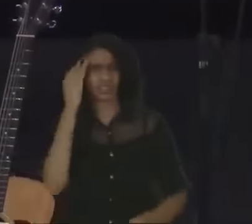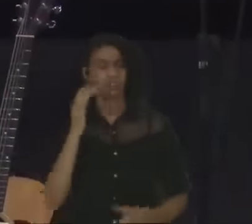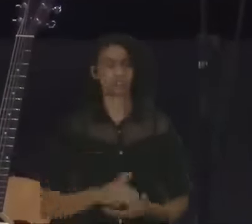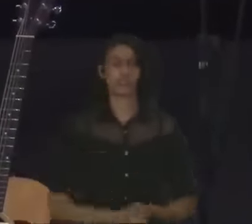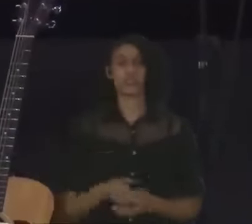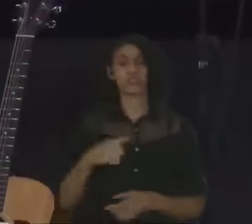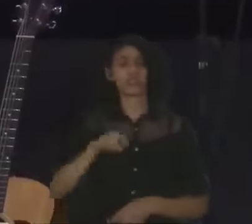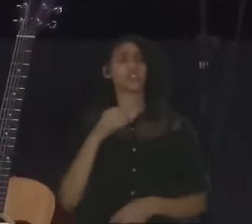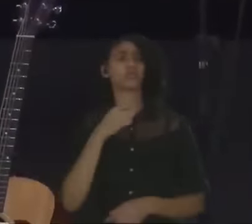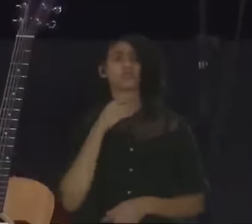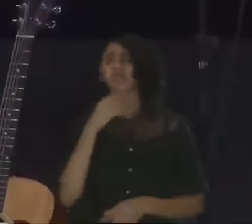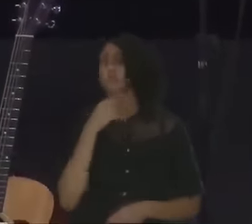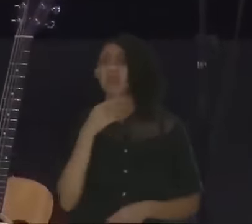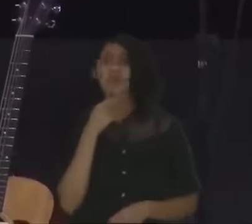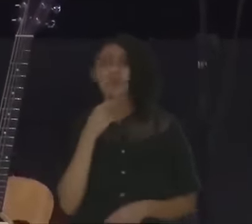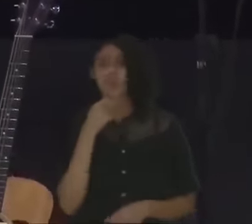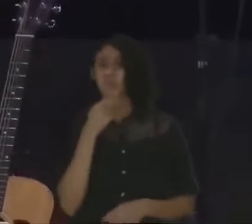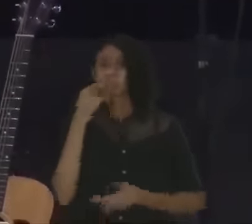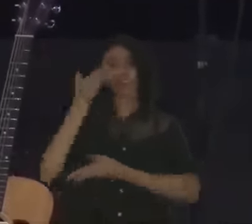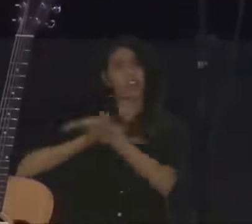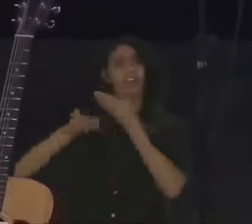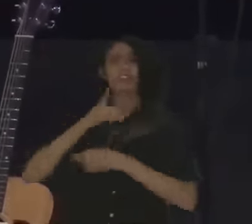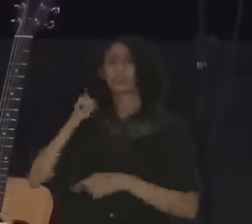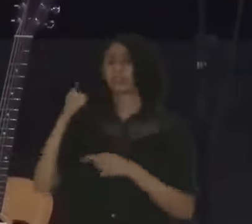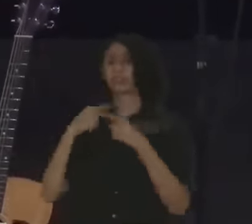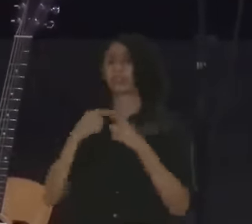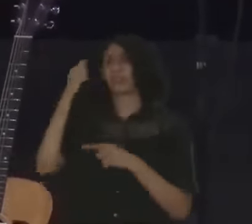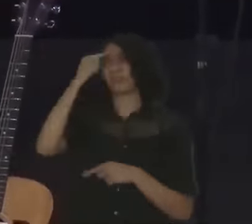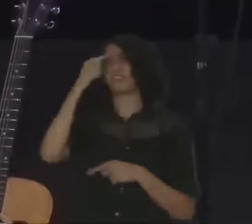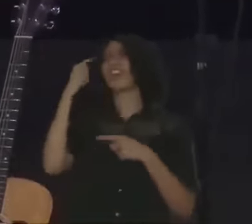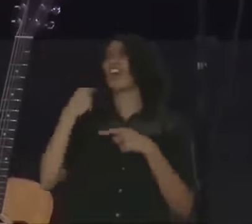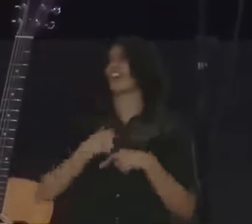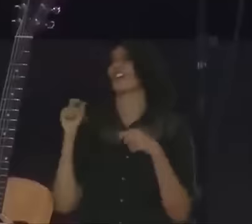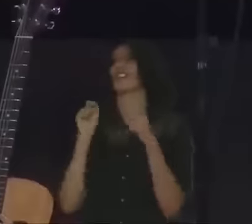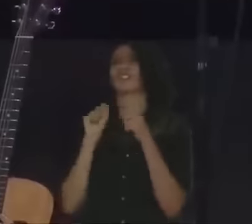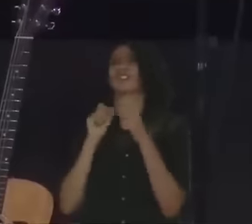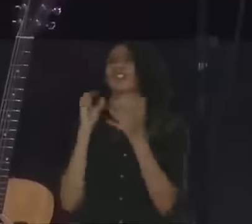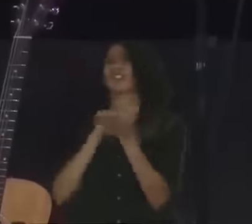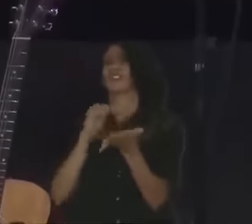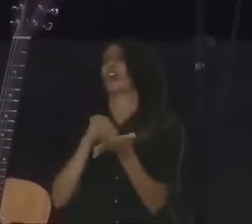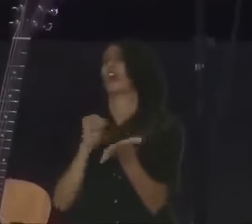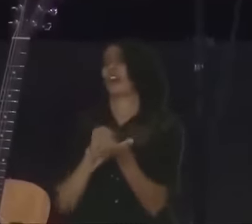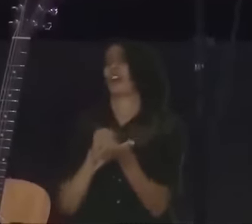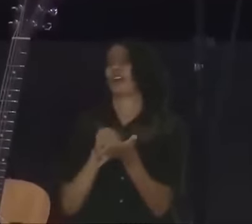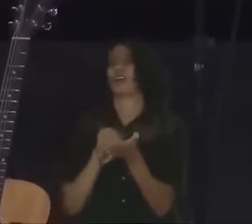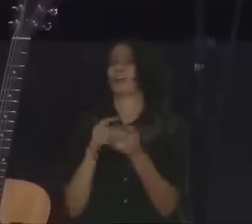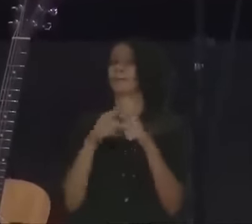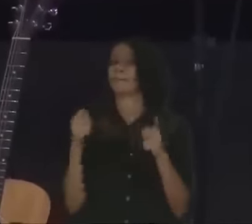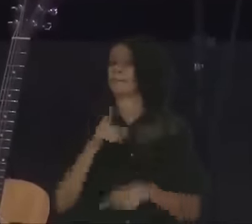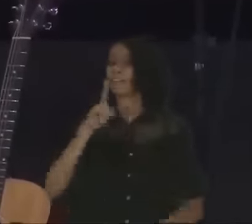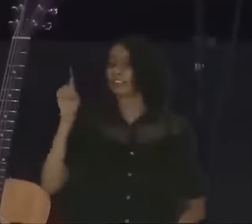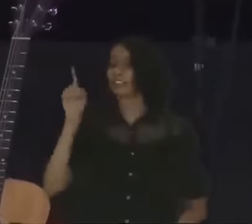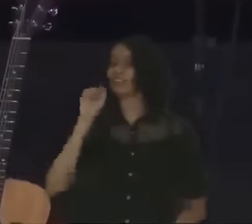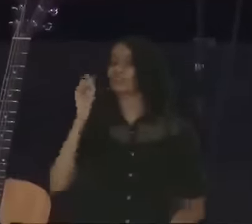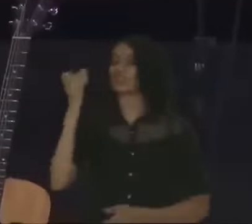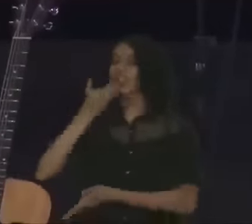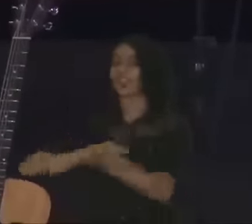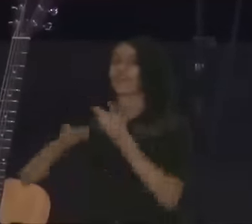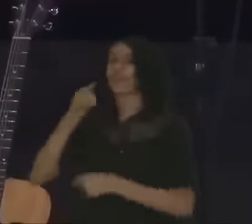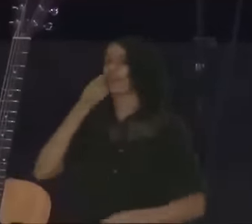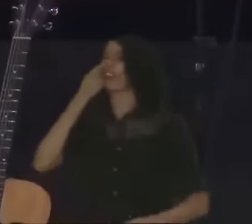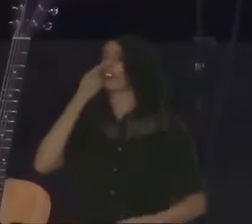com Deus verdadeiro porque porque você tá baseando o seu relacionamento em vez empenho e o relacionamento com Cristo é baseado em Ah sei tá salvo